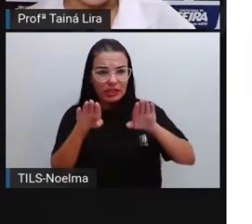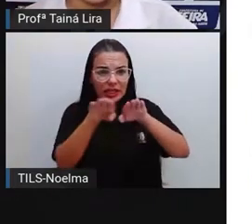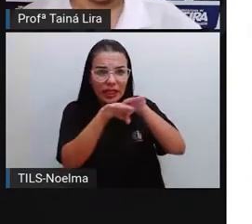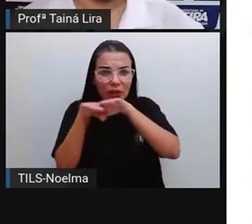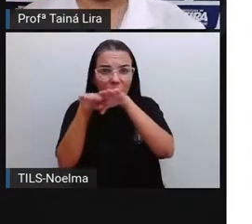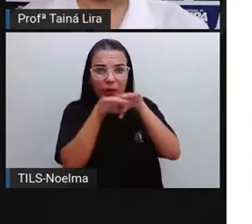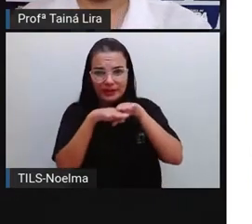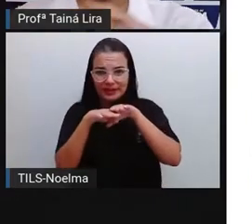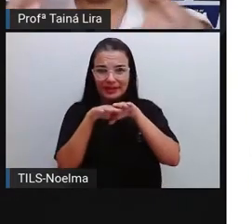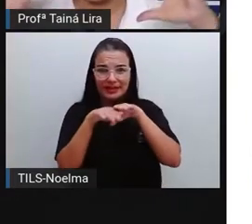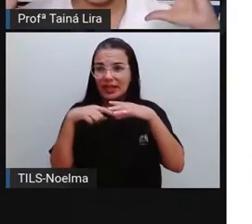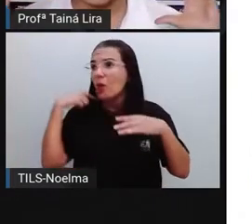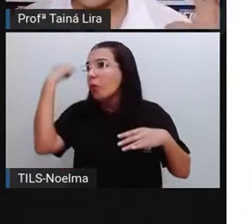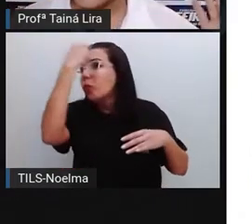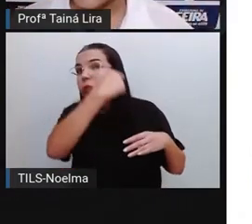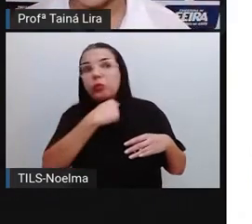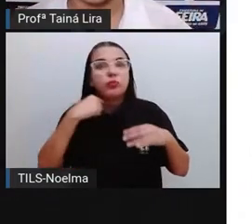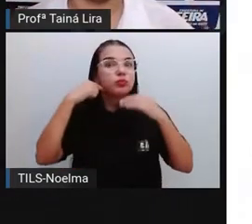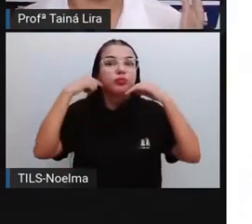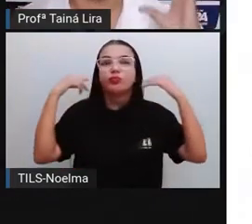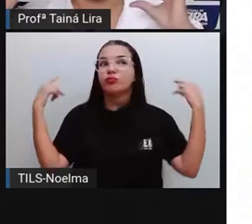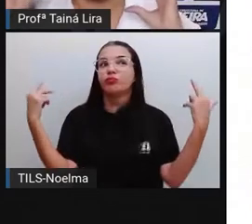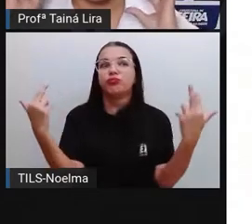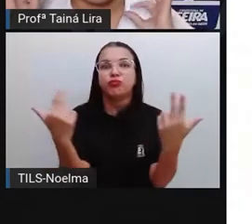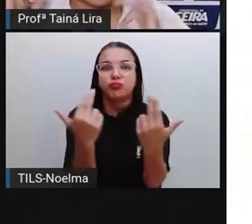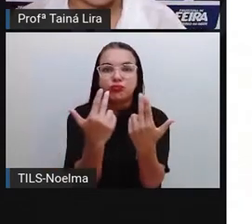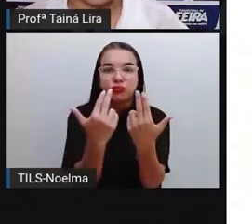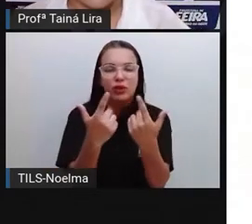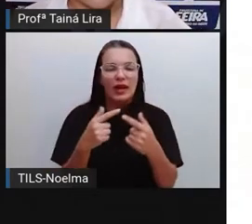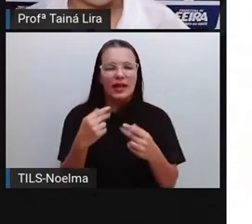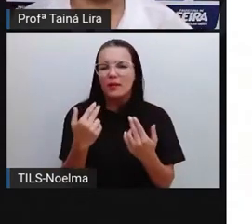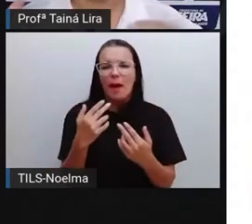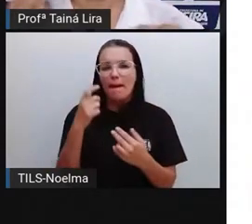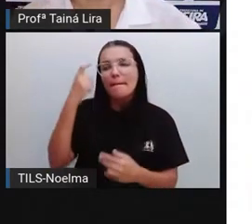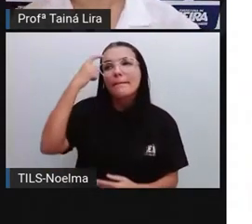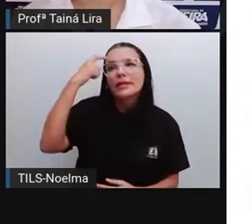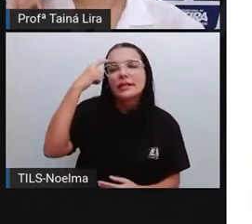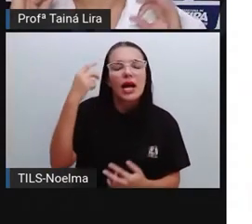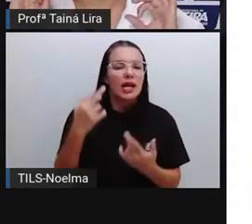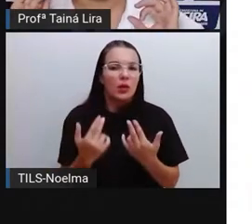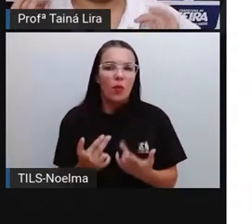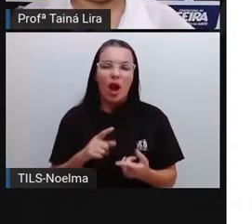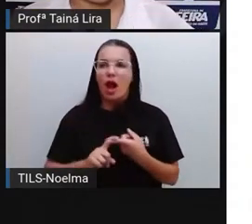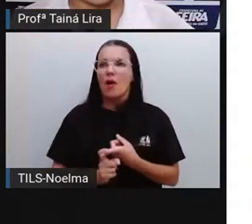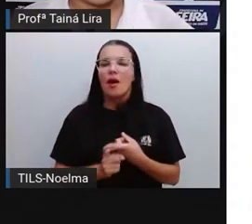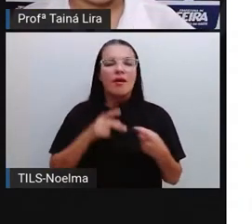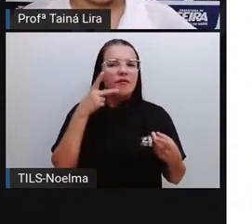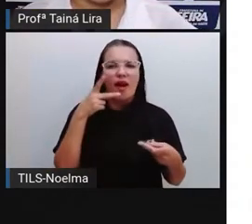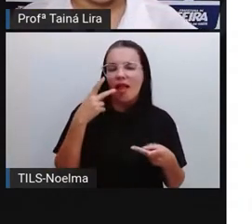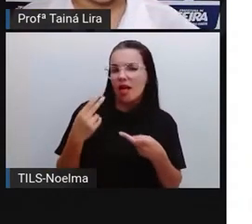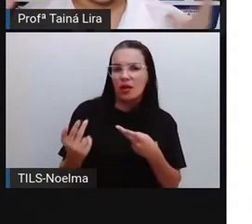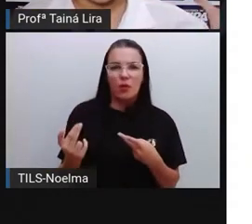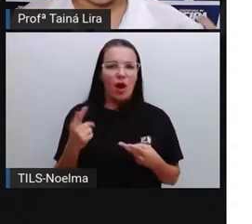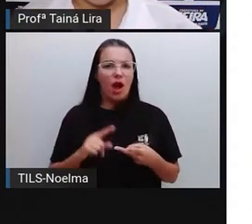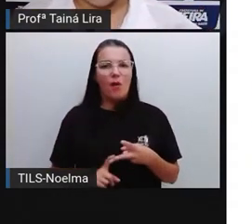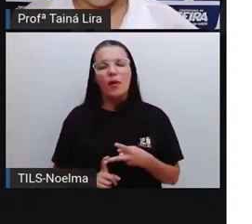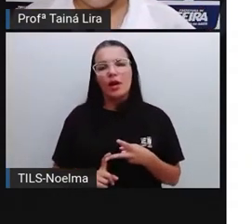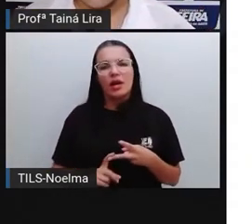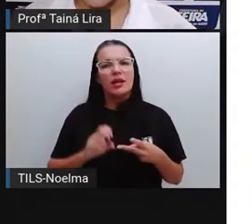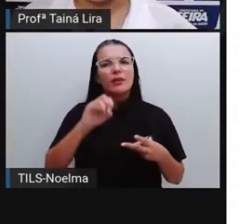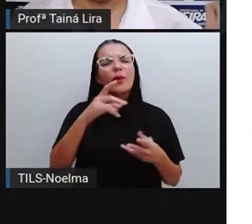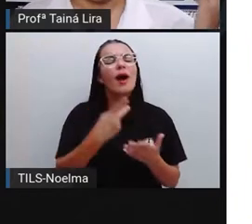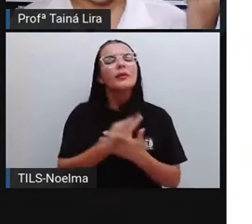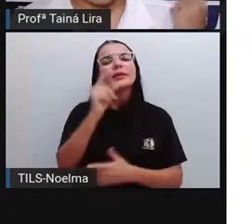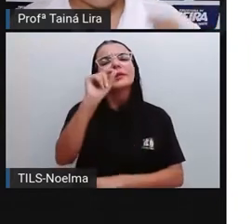iguais em todos os aspectos, no jeito de pensar, no jeito de falar, o que era que ia